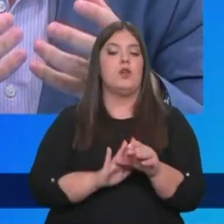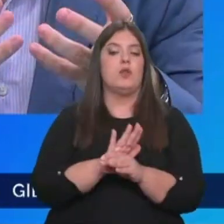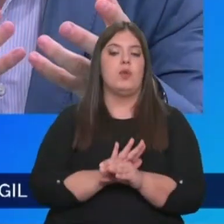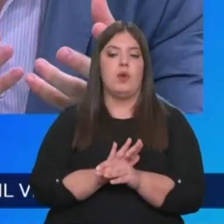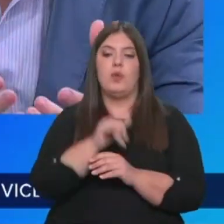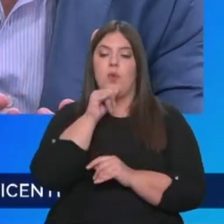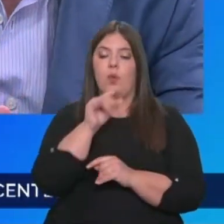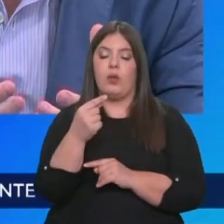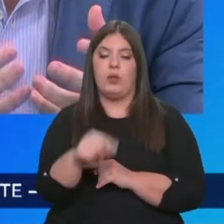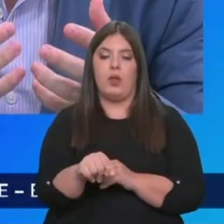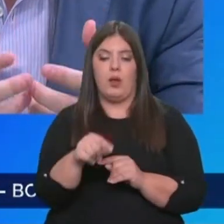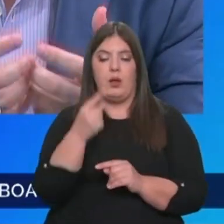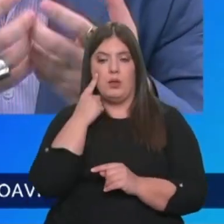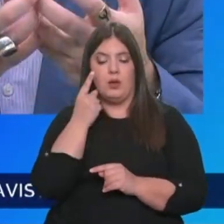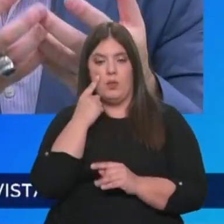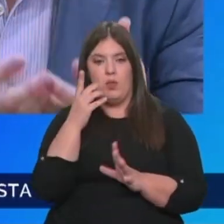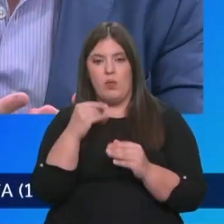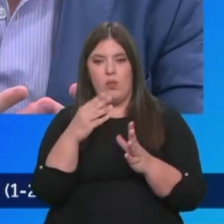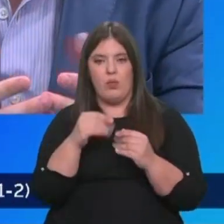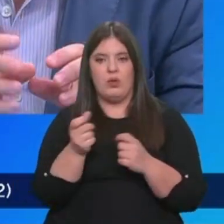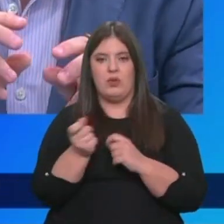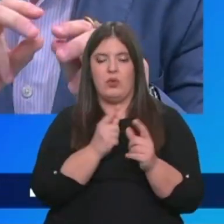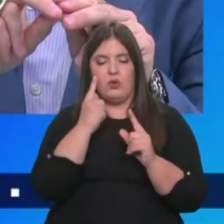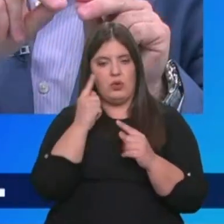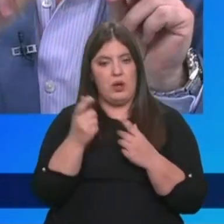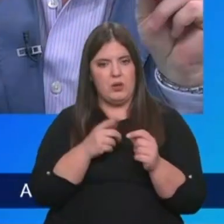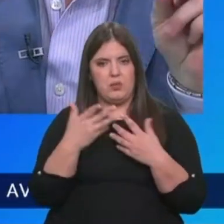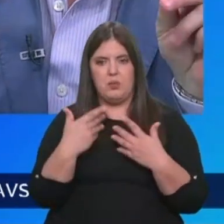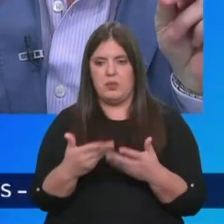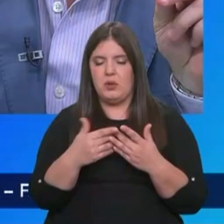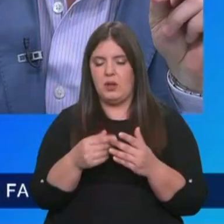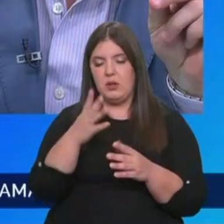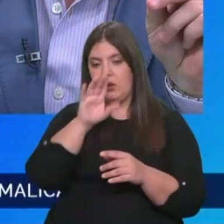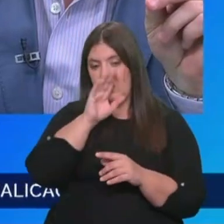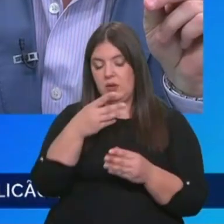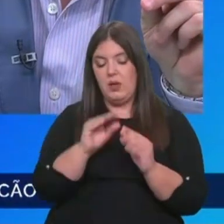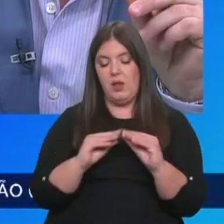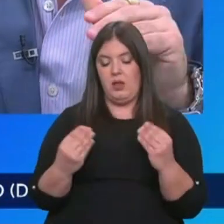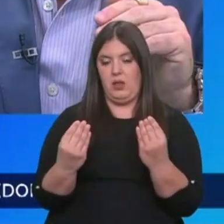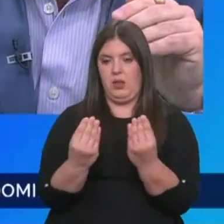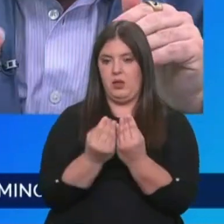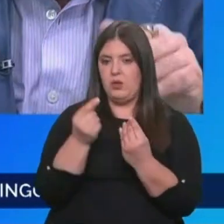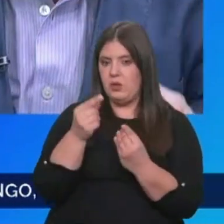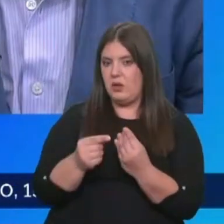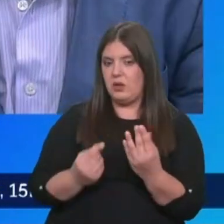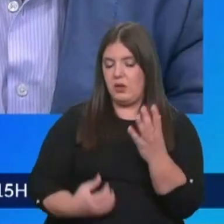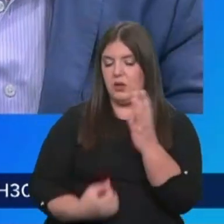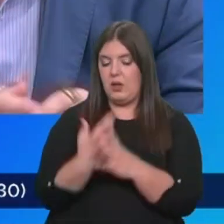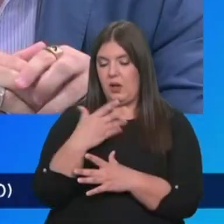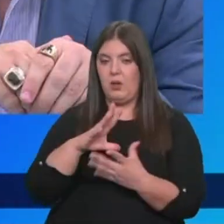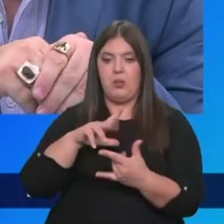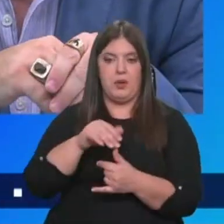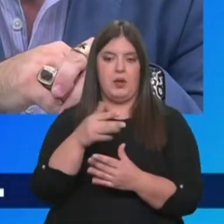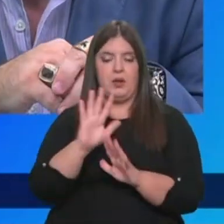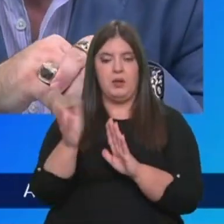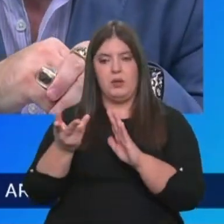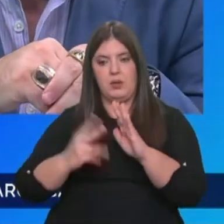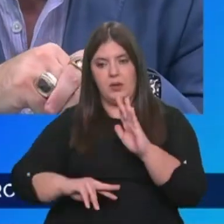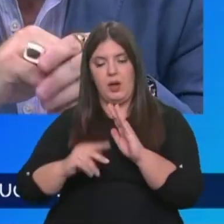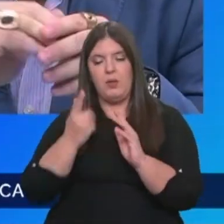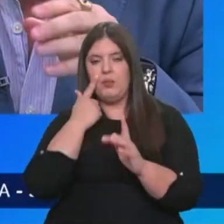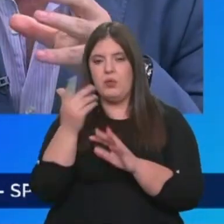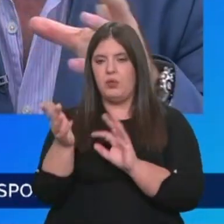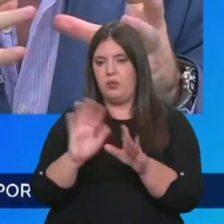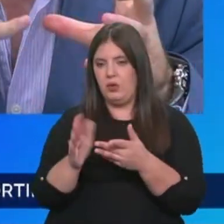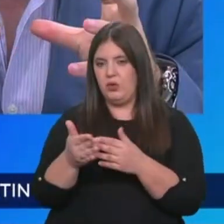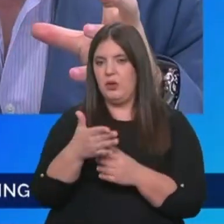uma grande concentração de estrelas e também de estrelas maciças, a presença desses discos que dão origem a planetas cai para, imagina tu, por volta